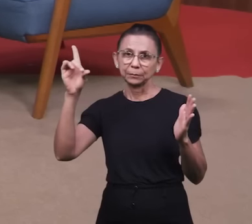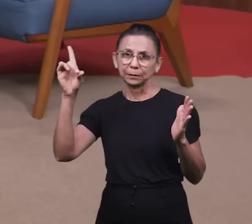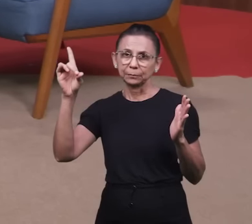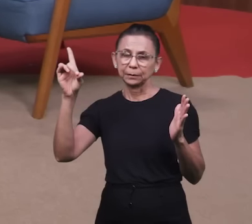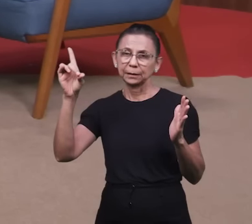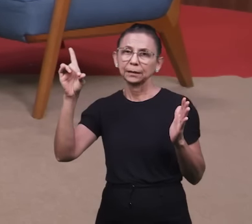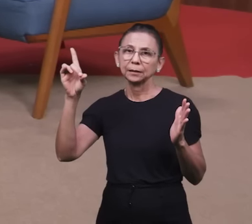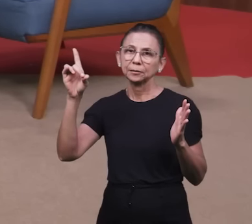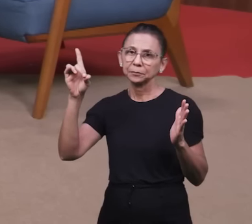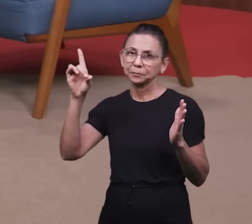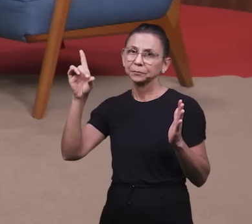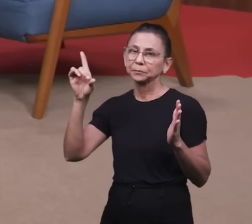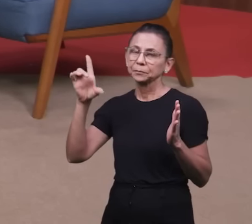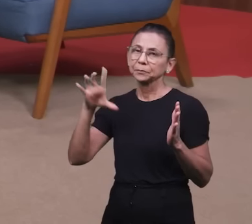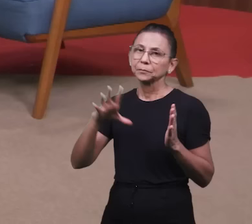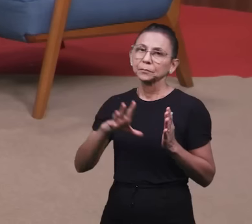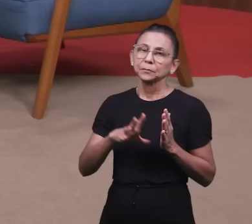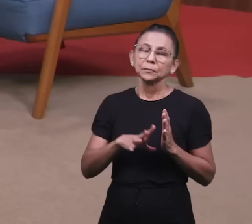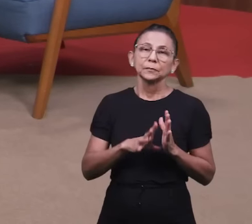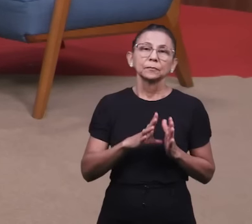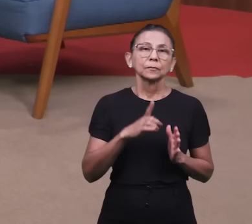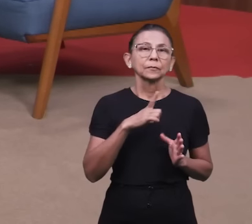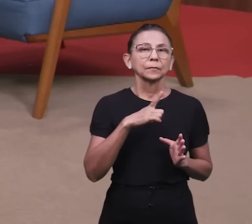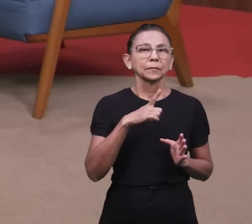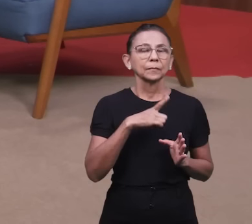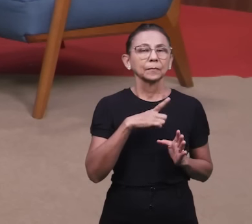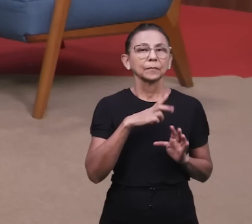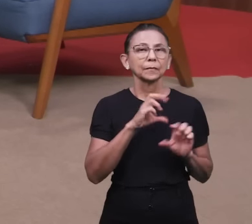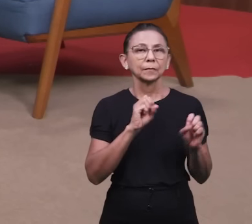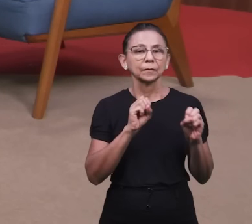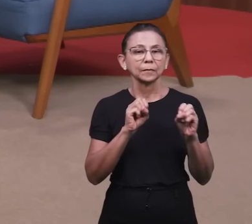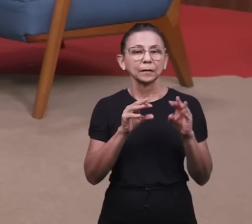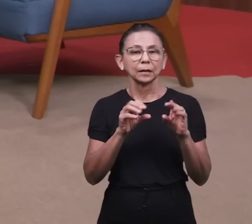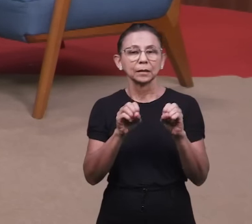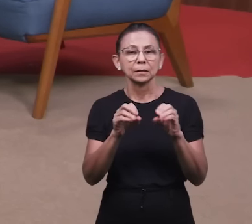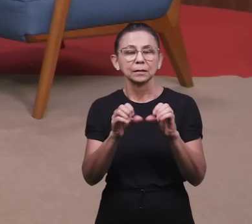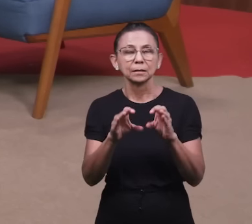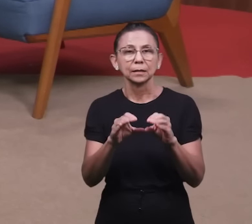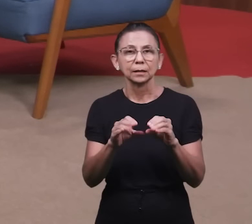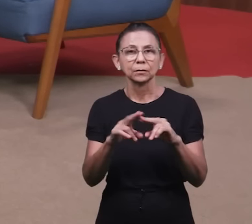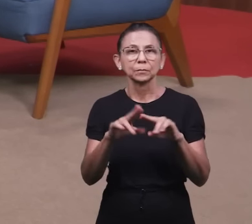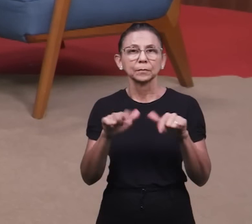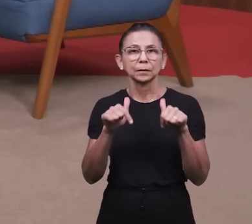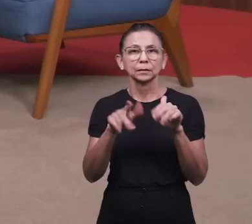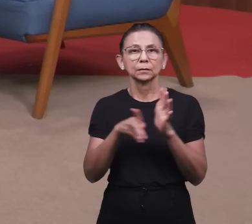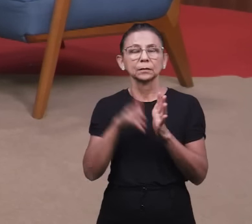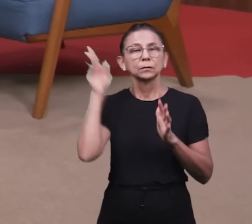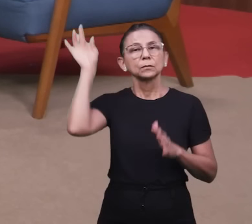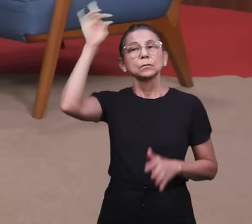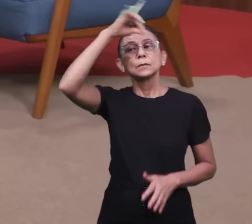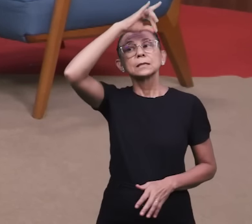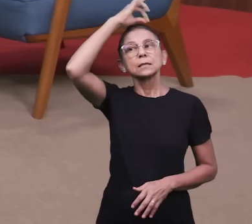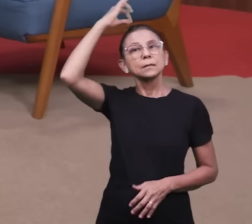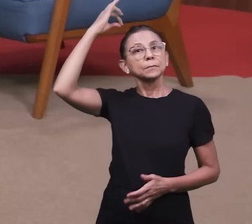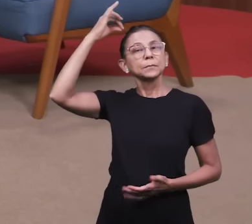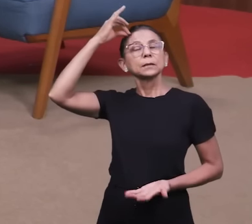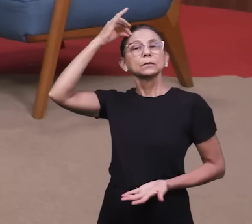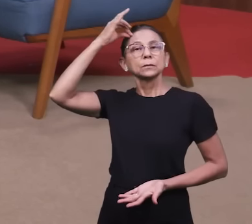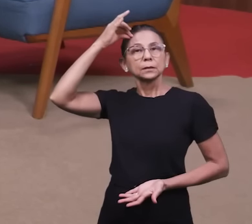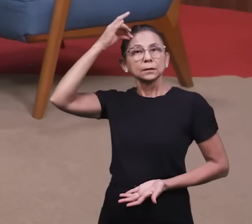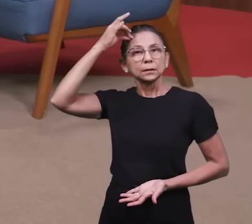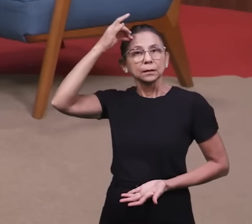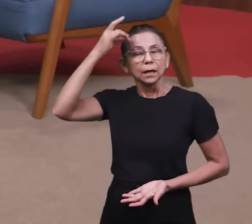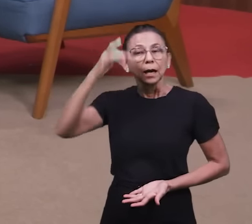Bíblia trazendo os ensinos através da ação do Espírito Santo agora